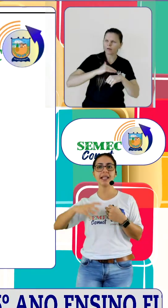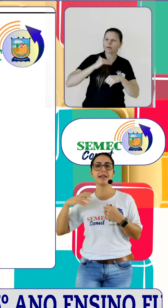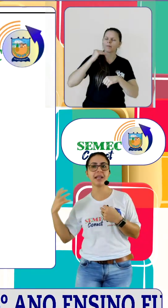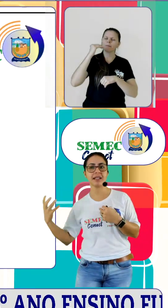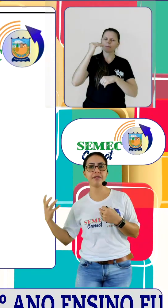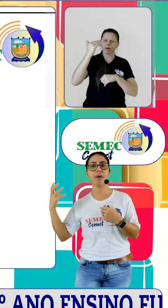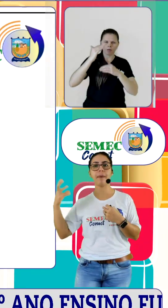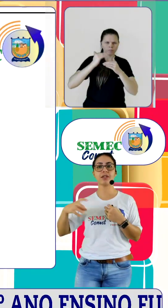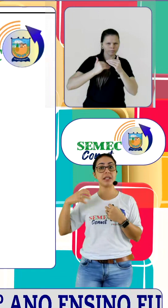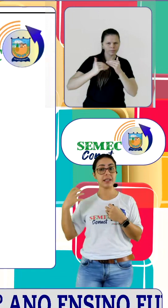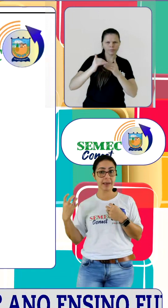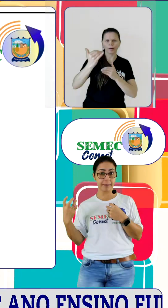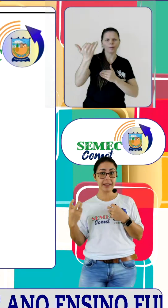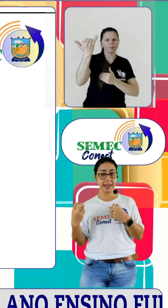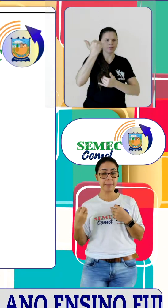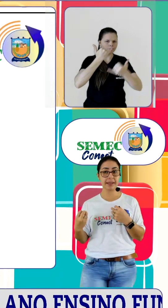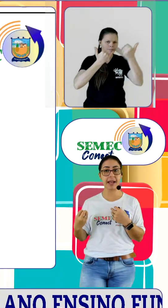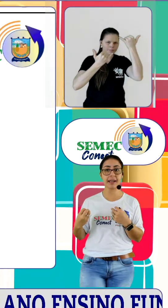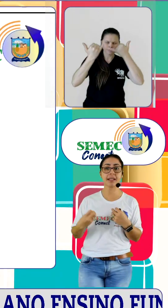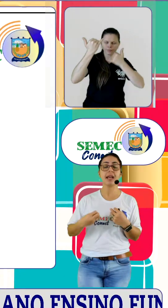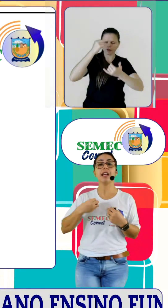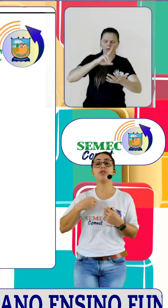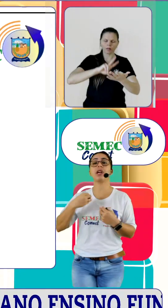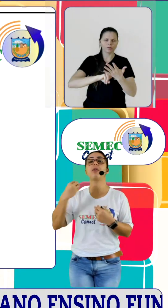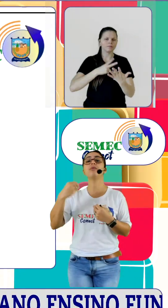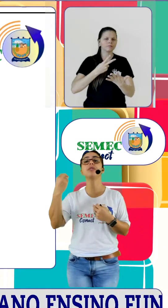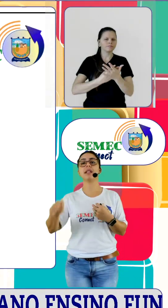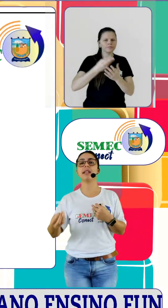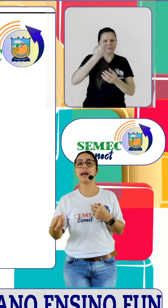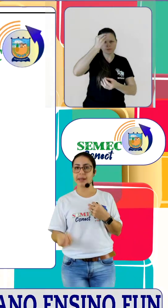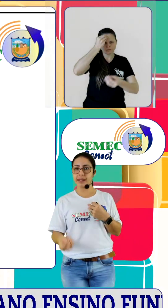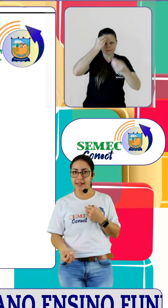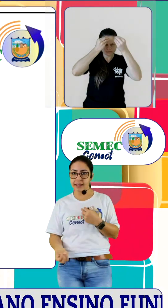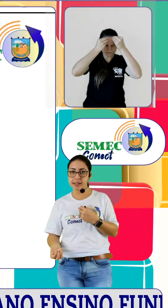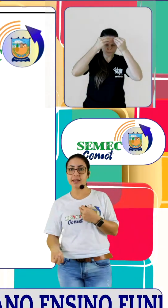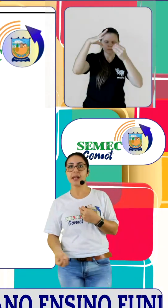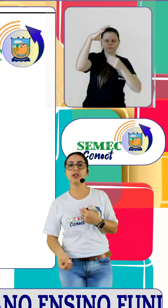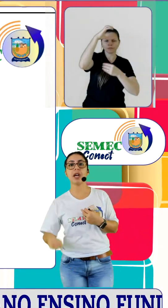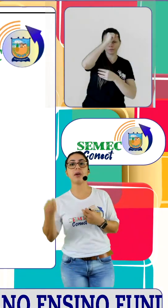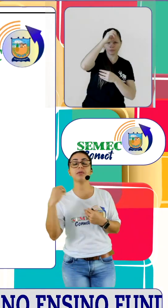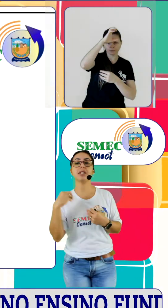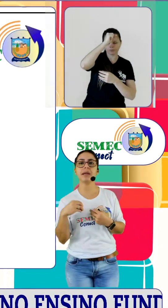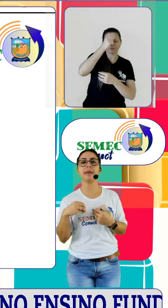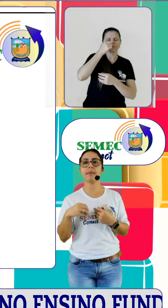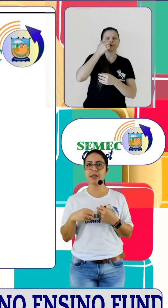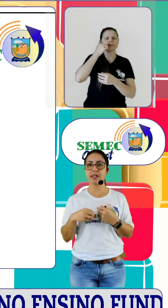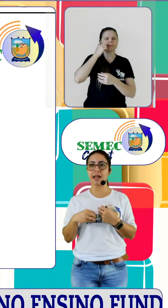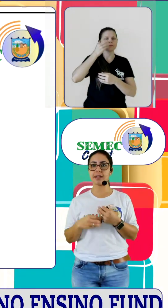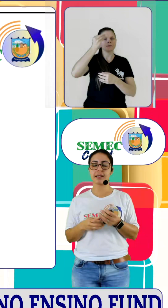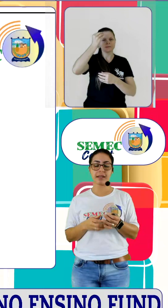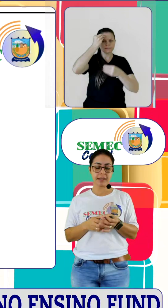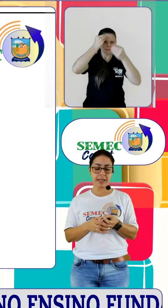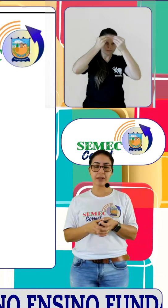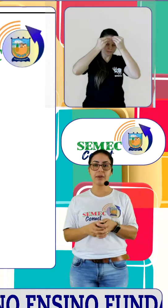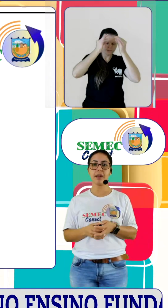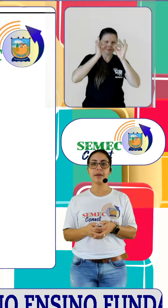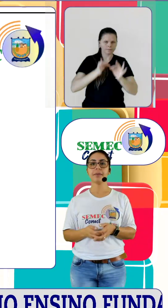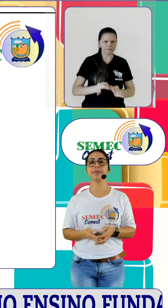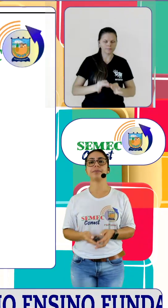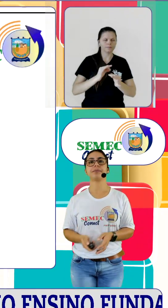de receber as informações e interpretá-las, eu já consegui aprendê-las, eu já consegui memorizá-las,